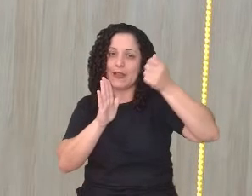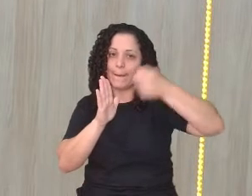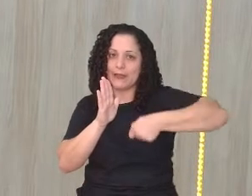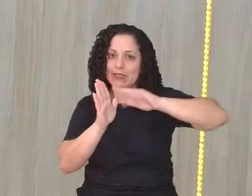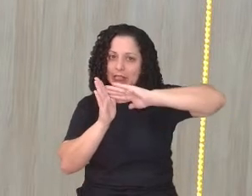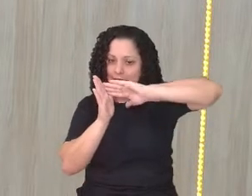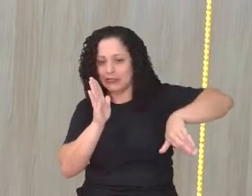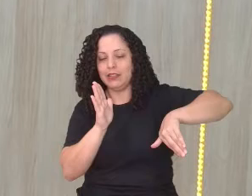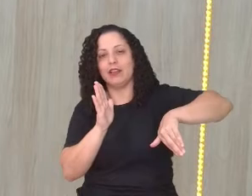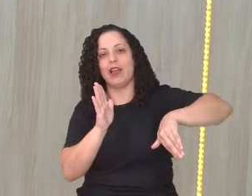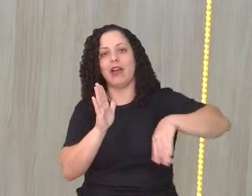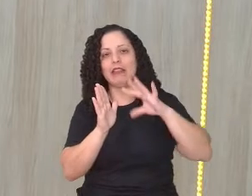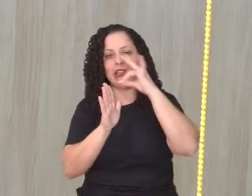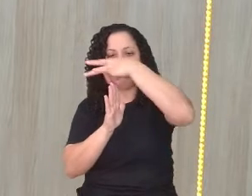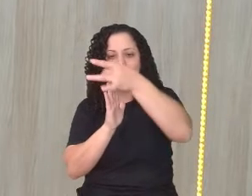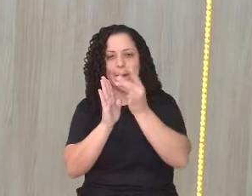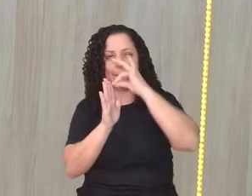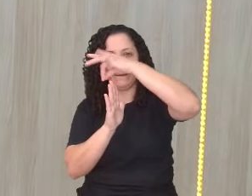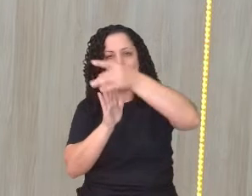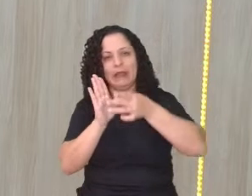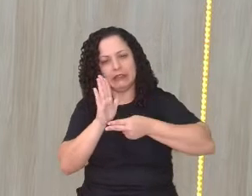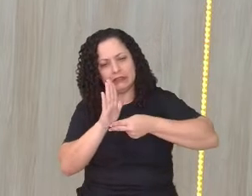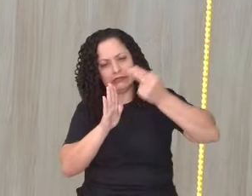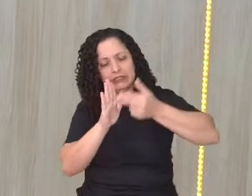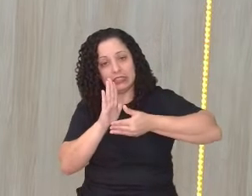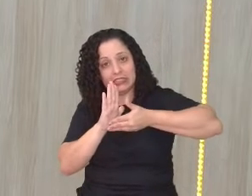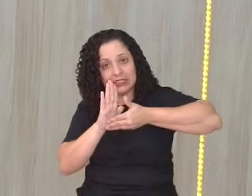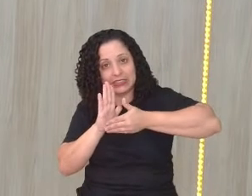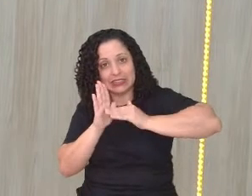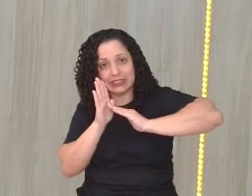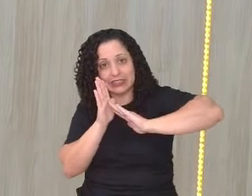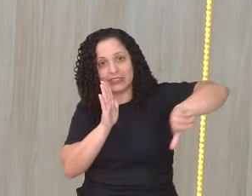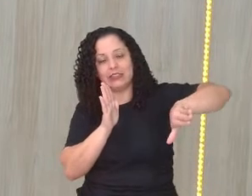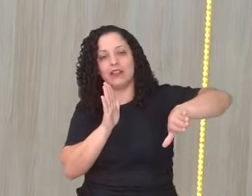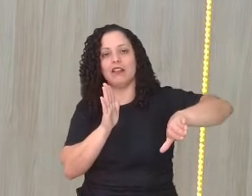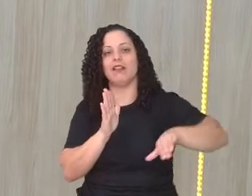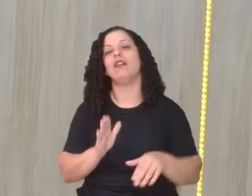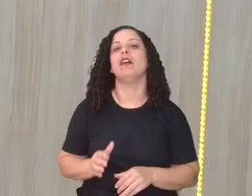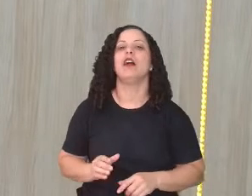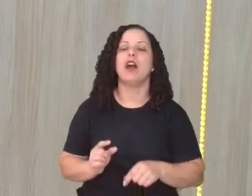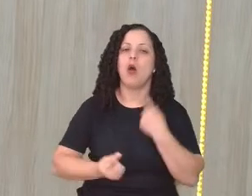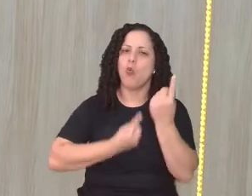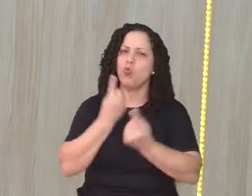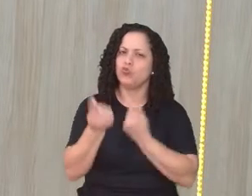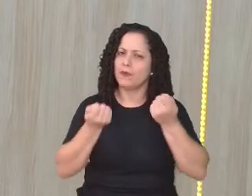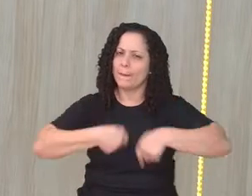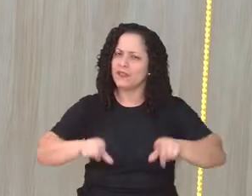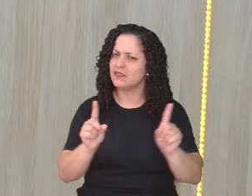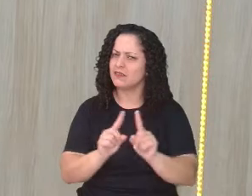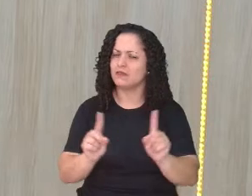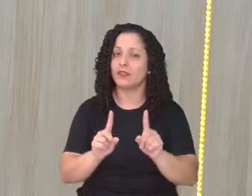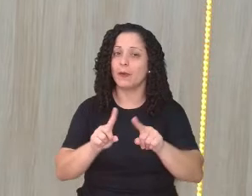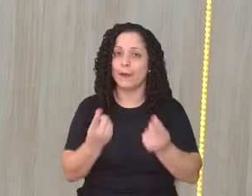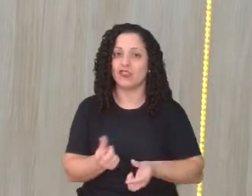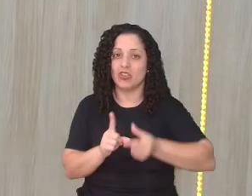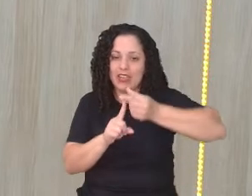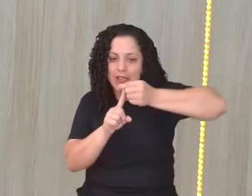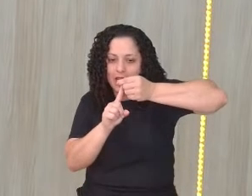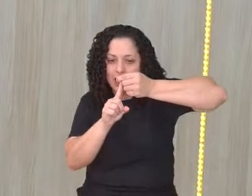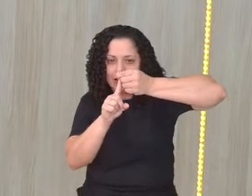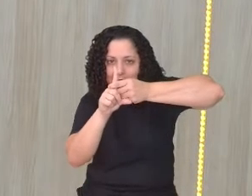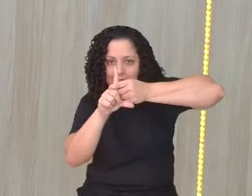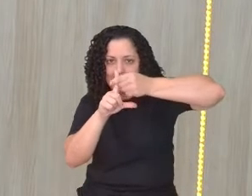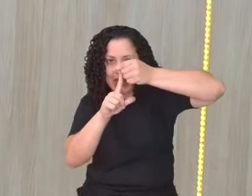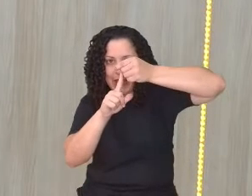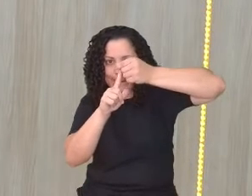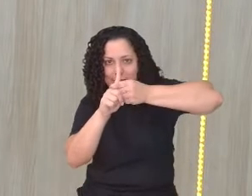fimose, que é a retirada daquele prepúcio, mas tem homens que não precisa, mas tem aquela cobertura, então tem que abrir aquilo ali, porque